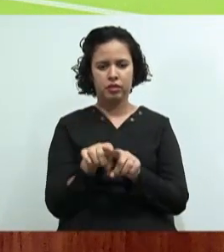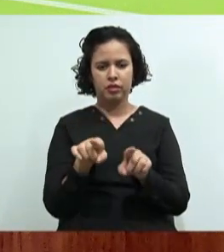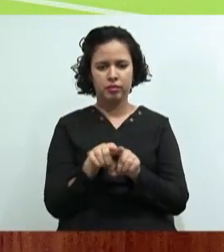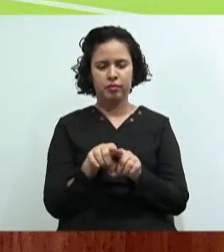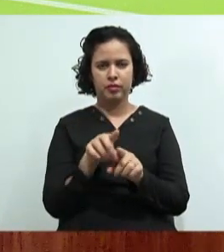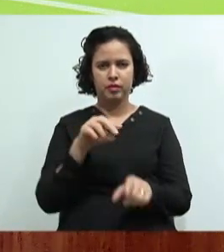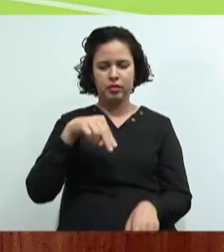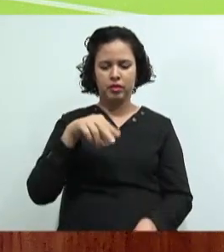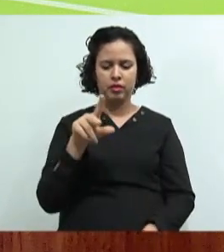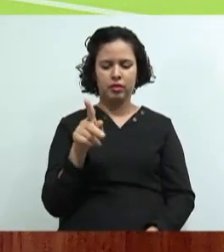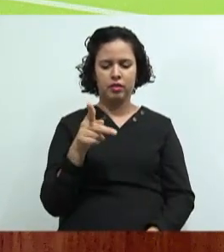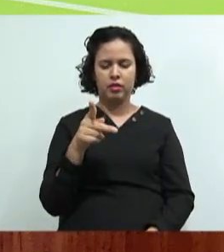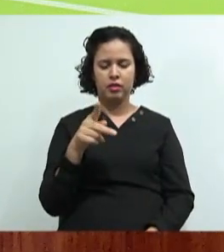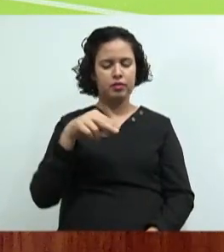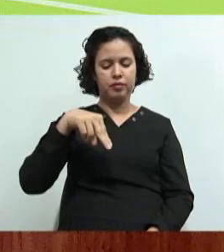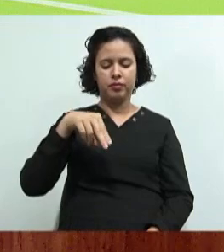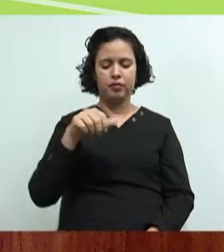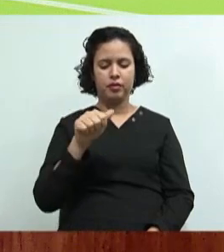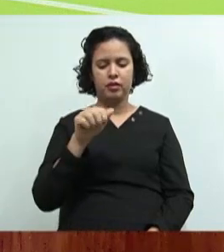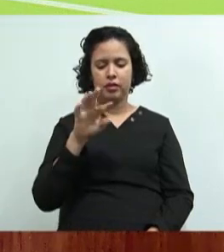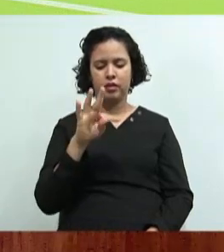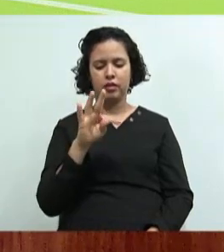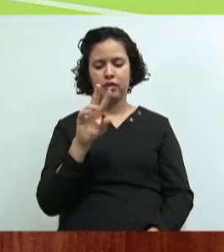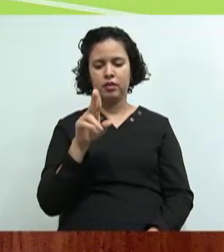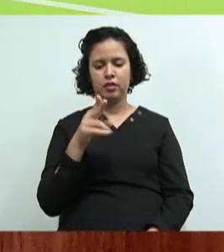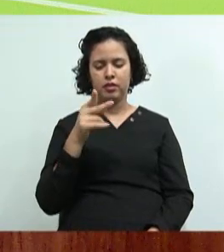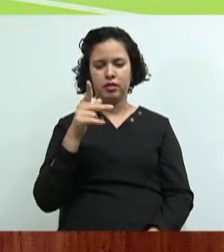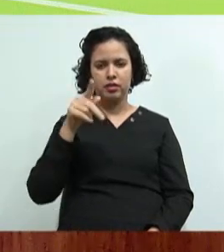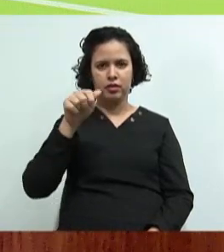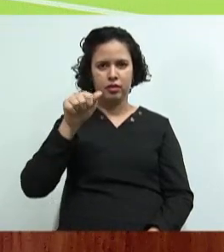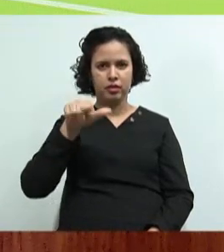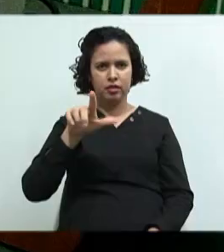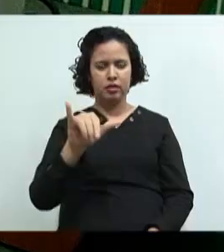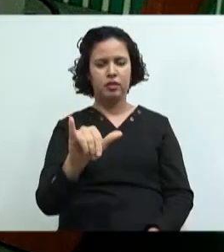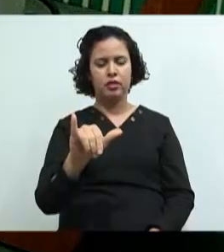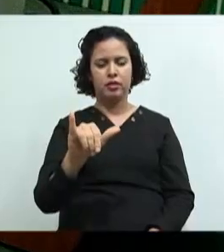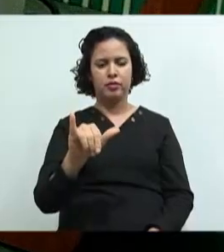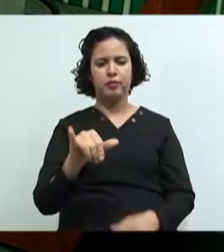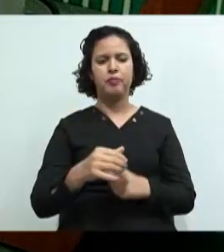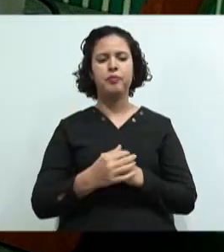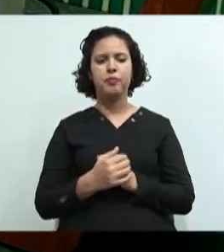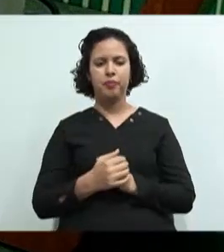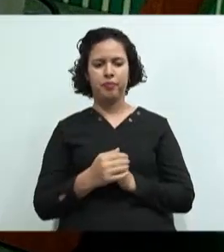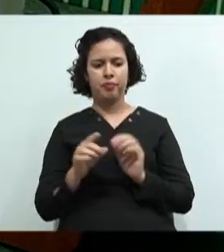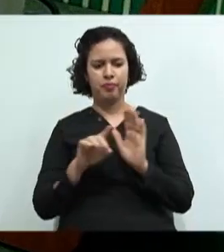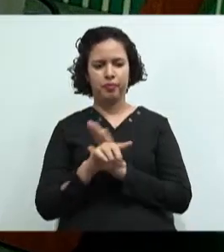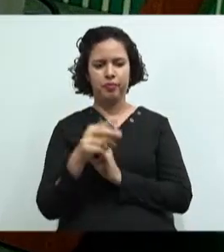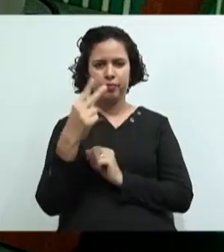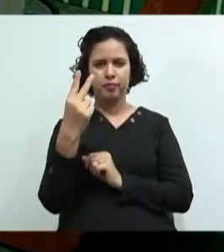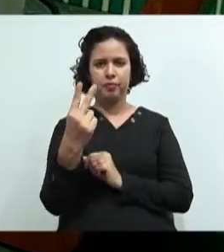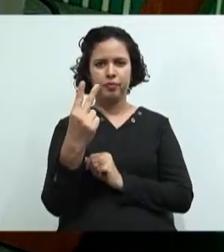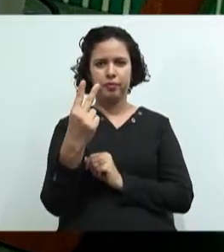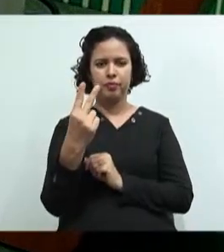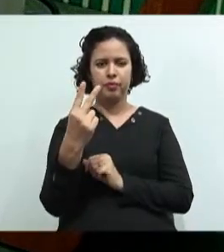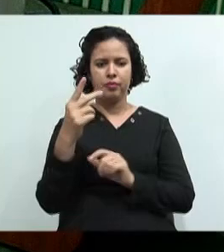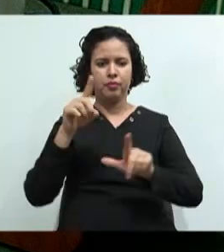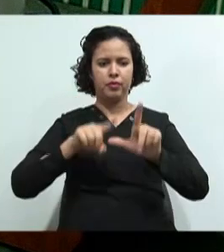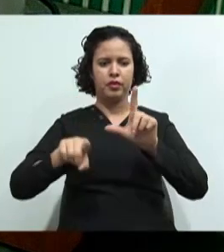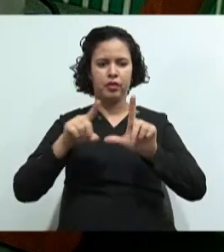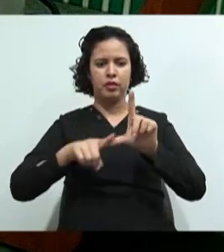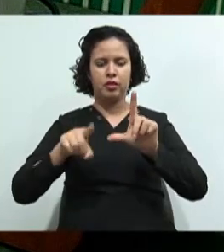Natani. Então, a atividade número 2, não é isso, professor? Isso, questão 2. Número 2, então, a letra